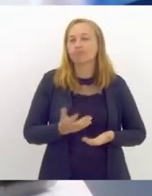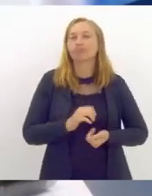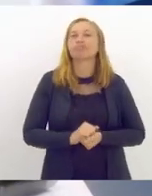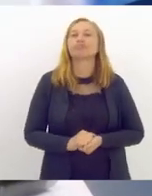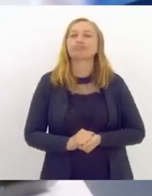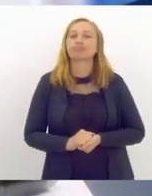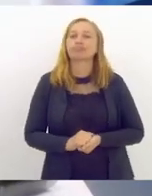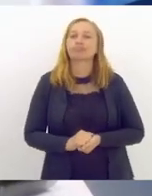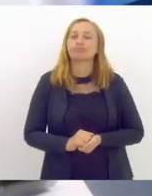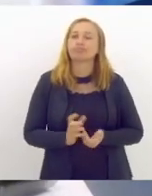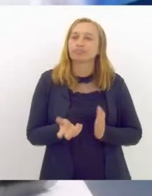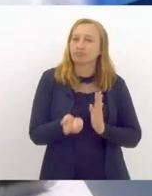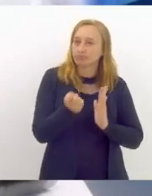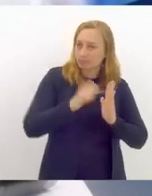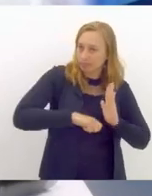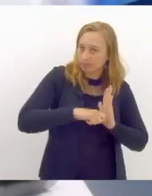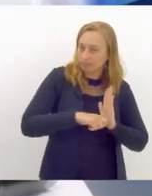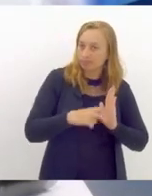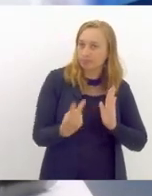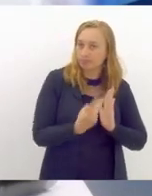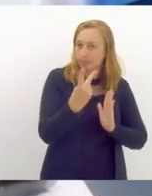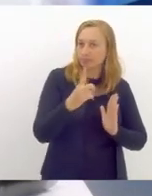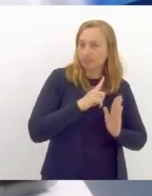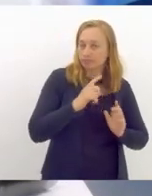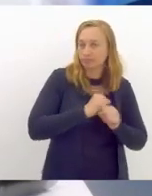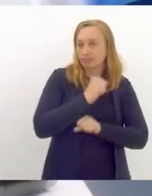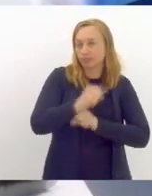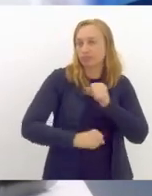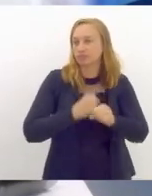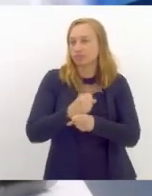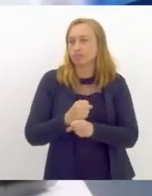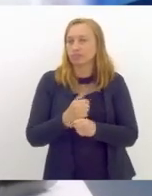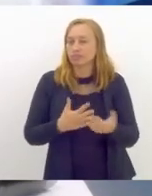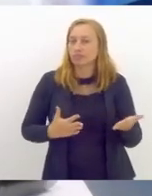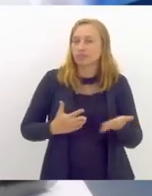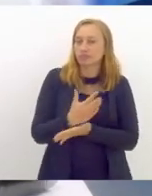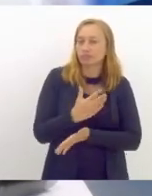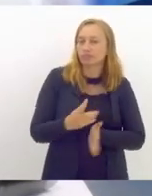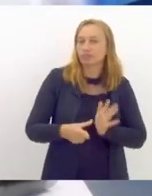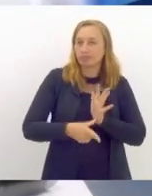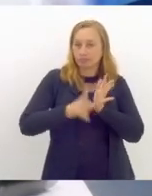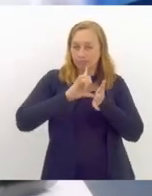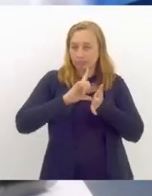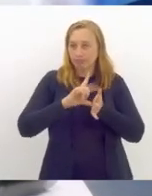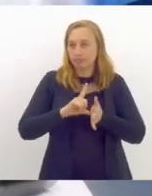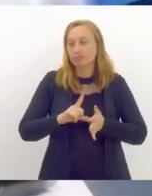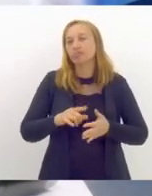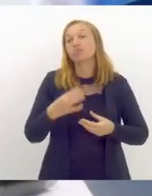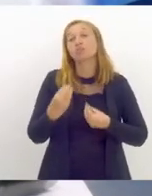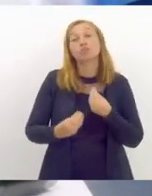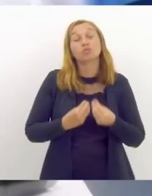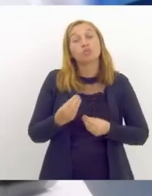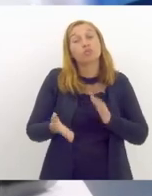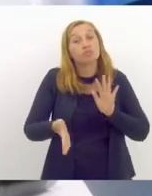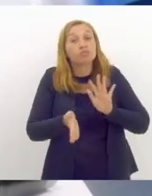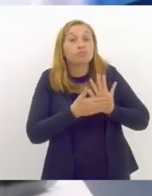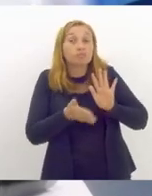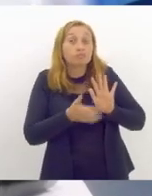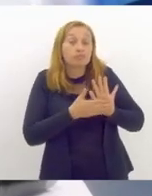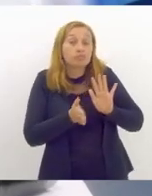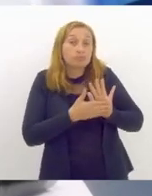por um tributo valer para o ano seguinte tem que ser aprovado no ano anterior como a proposta